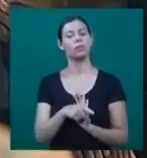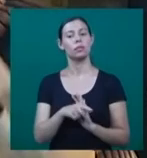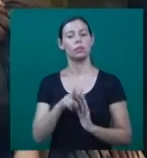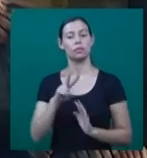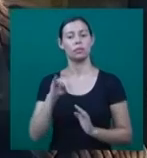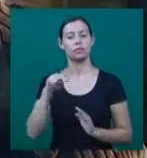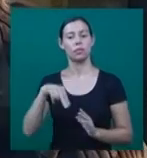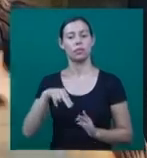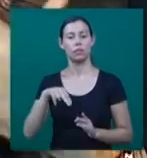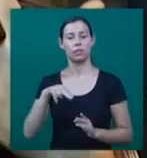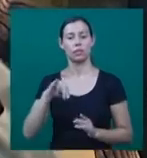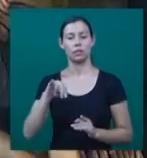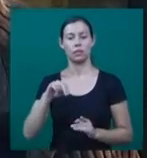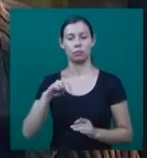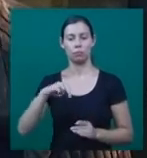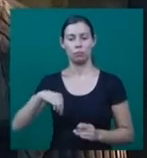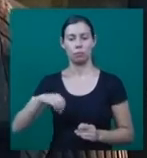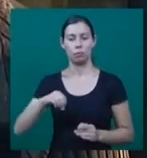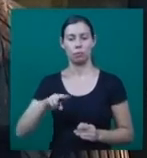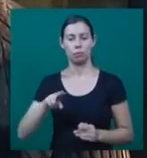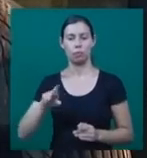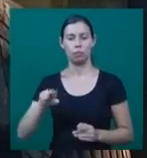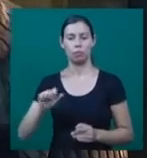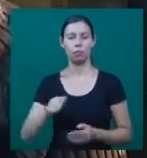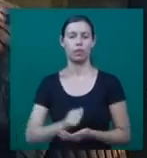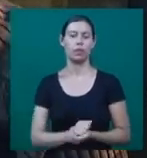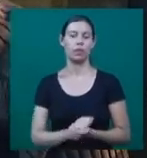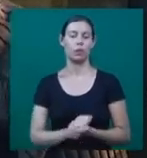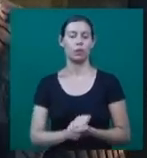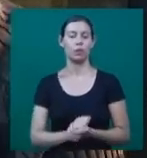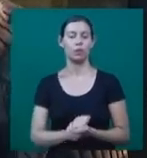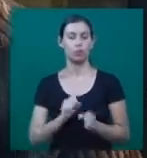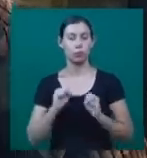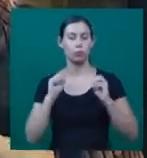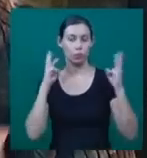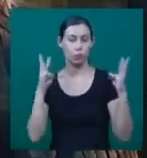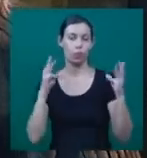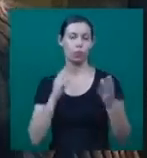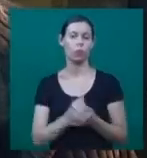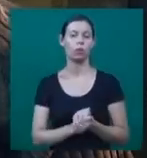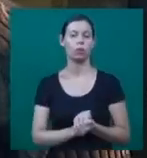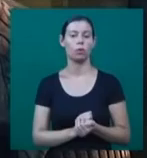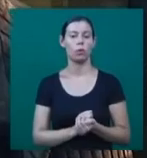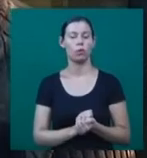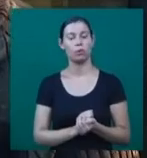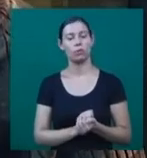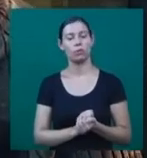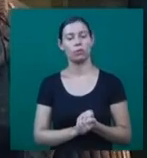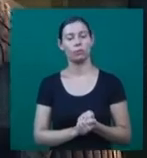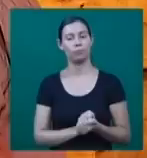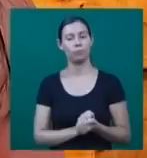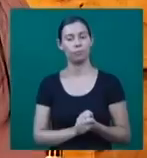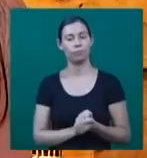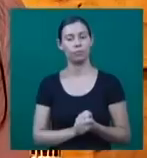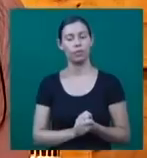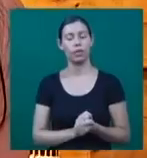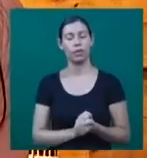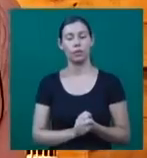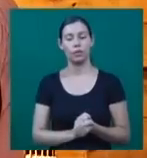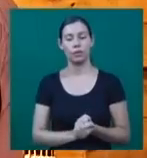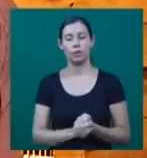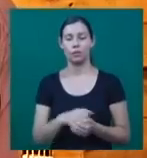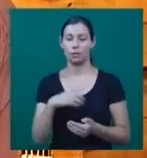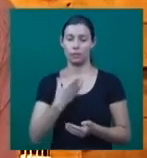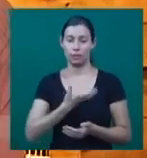acústico, né, um show acústico, como banda. Acho que é isso que é o projeto principal. Lançar um CD no fim do ano, se Deus quiser também. Mudar de